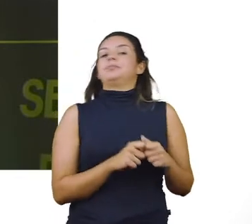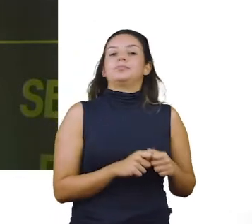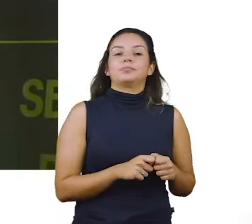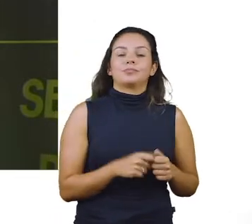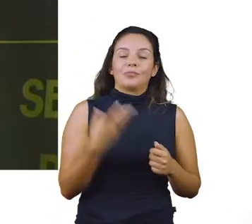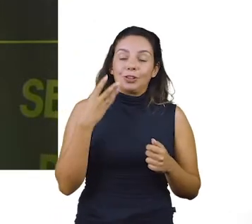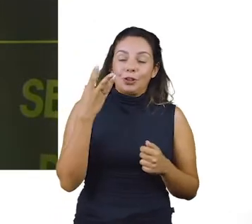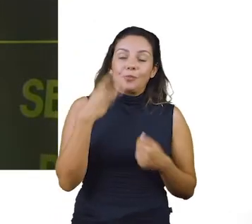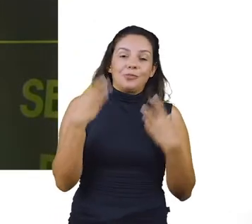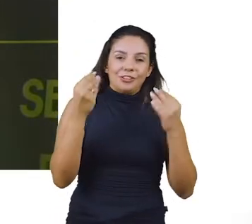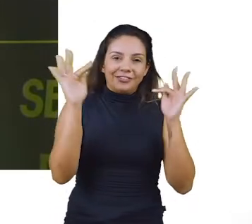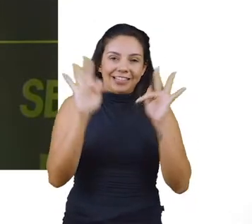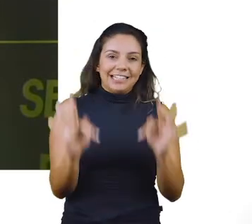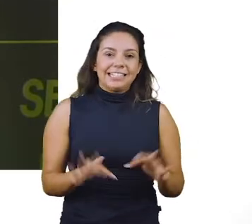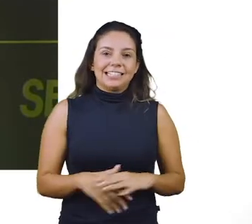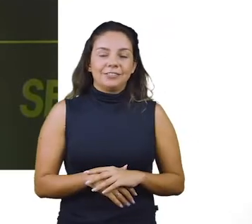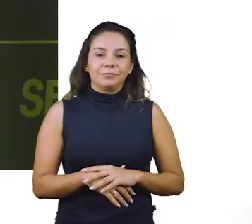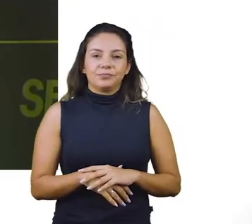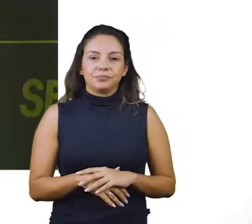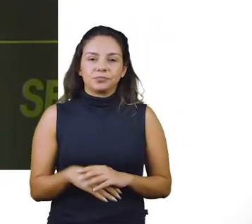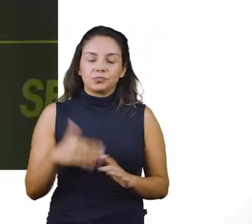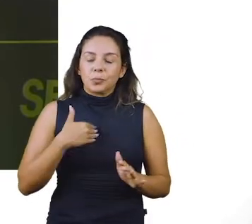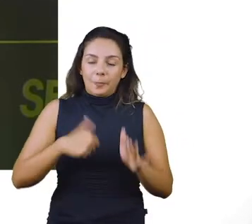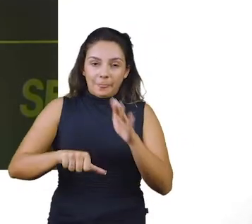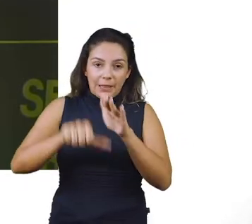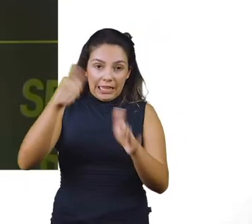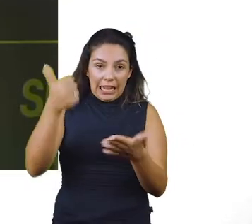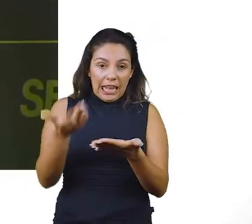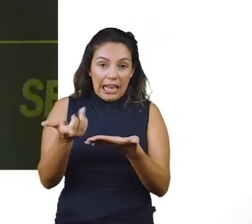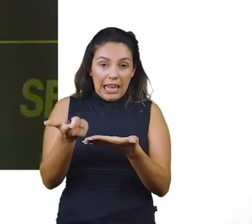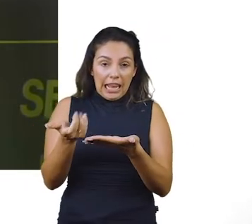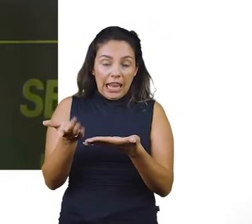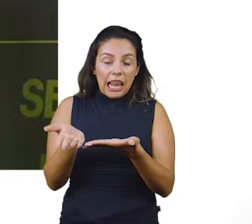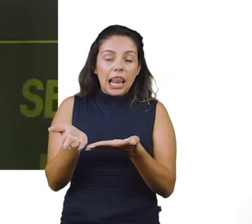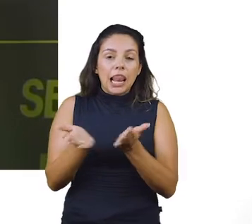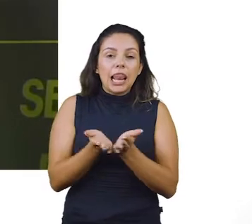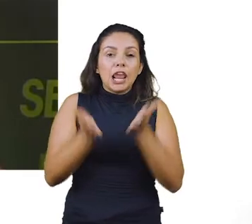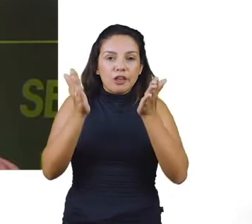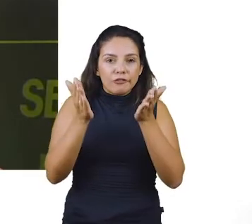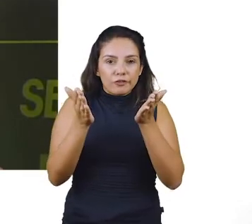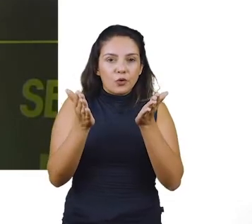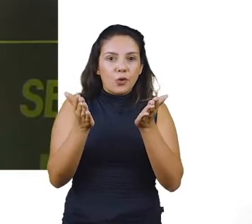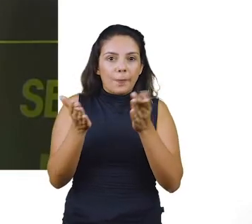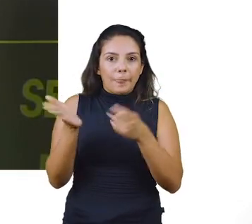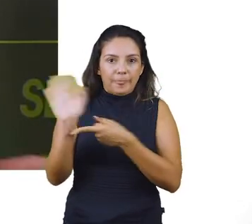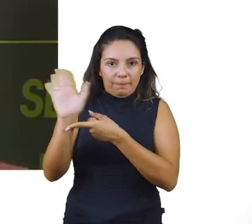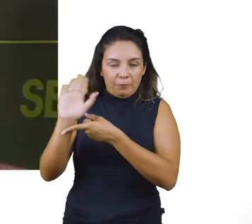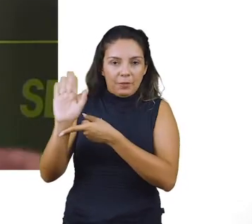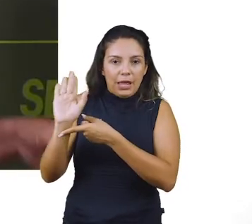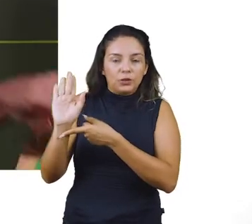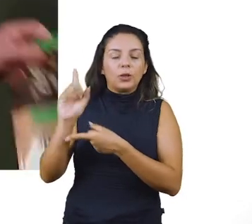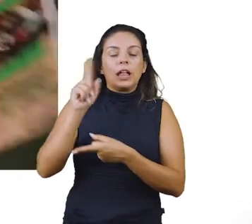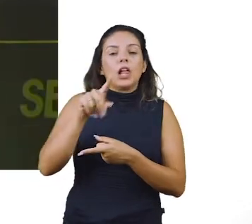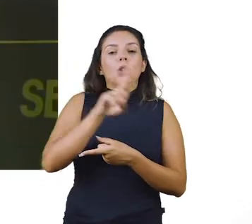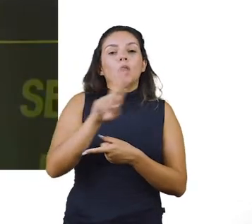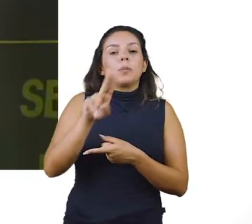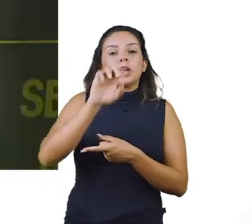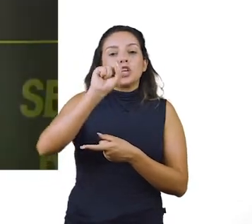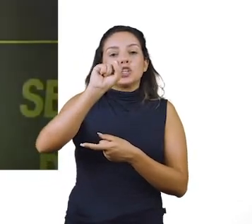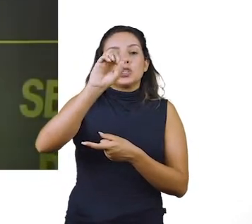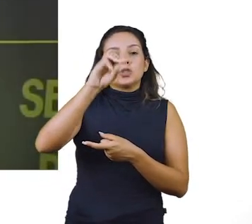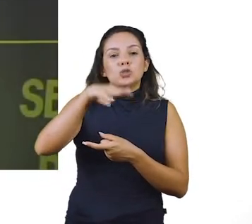Criaturas, vou ficar muito feliz. E o meu primeiro livro filmado foi Sombras de Julho,